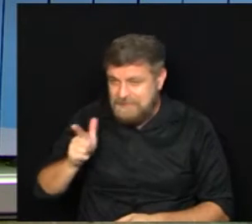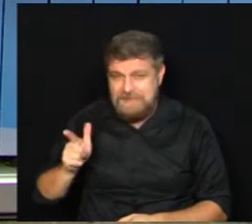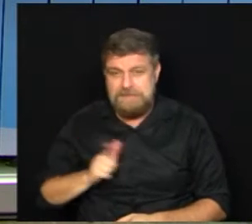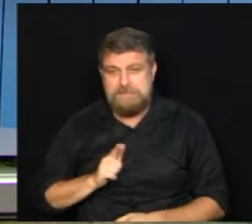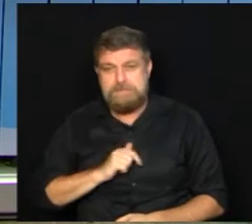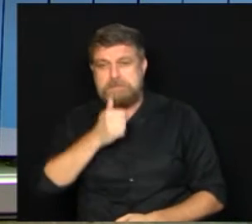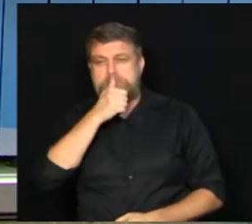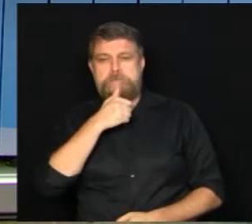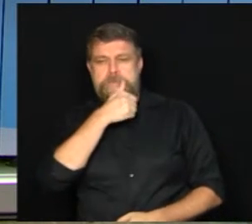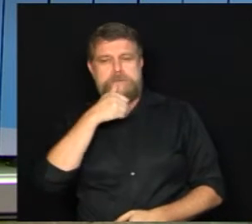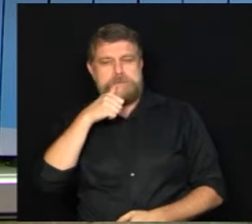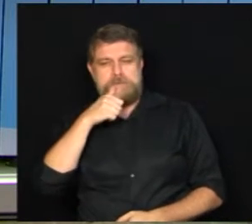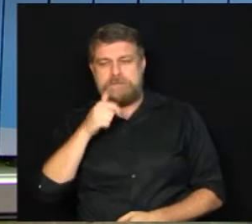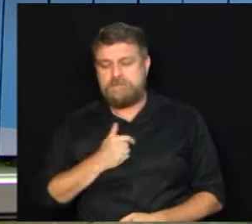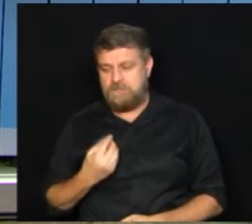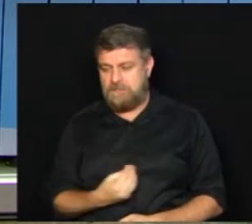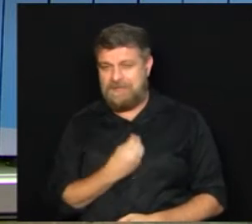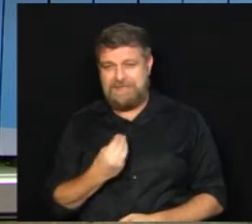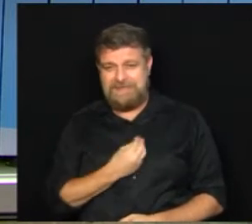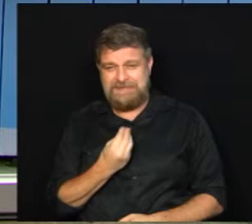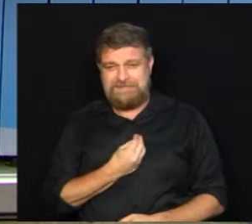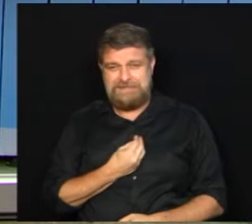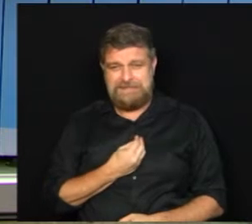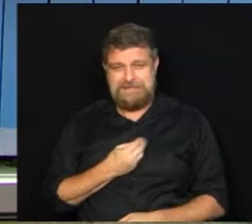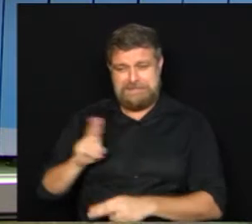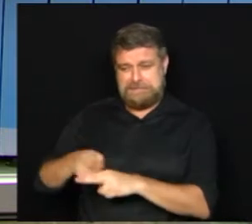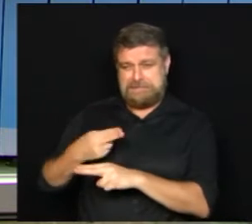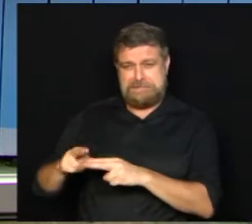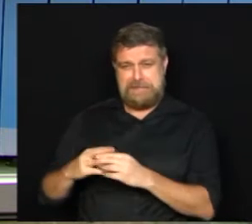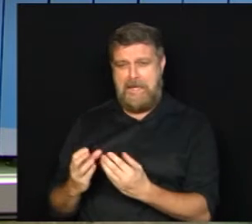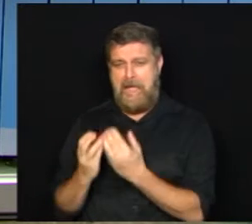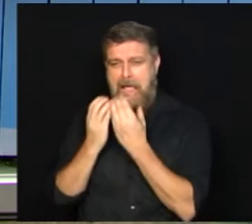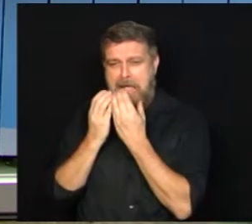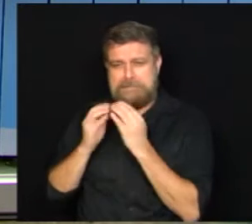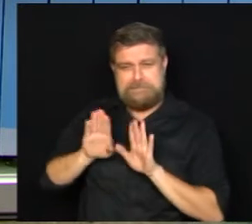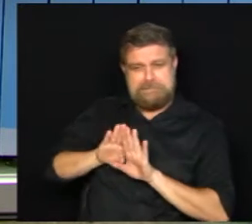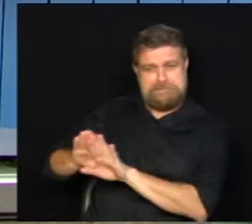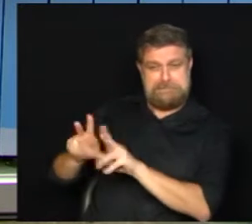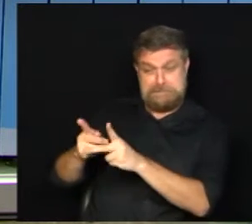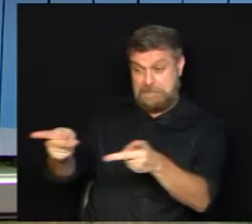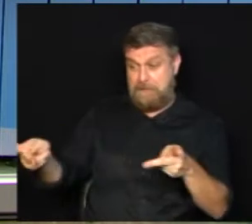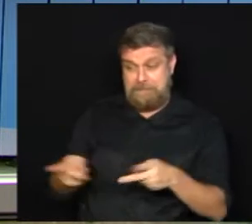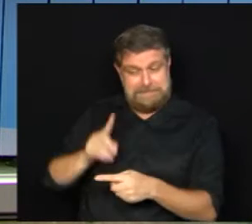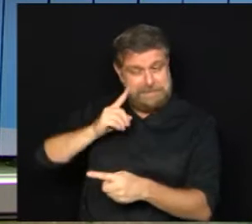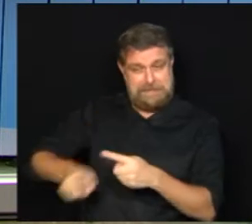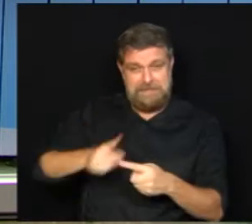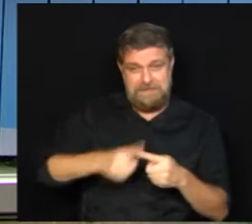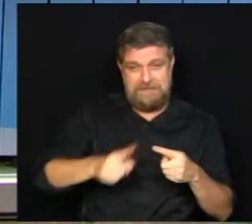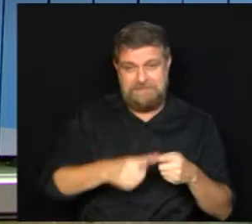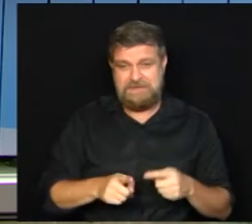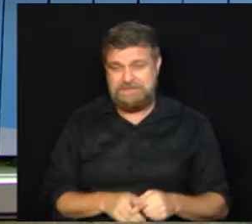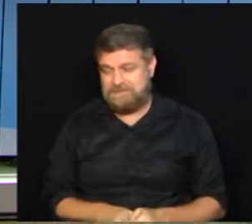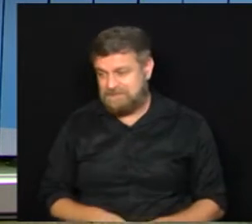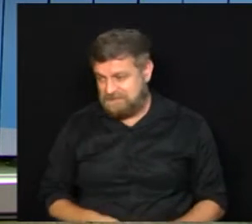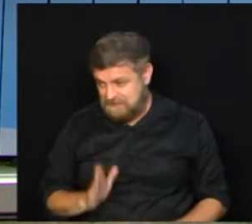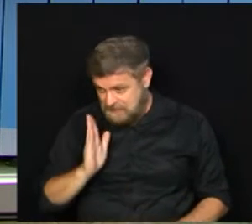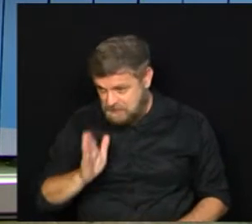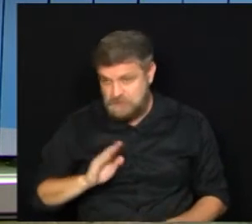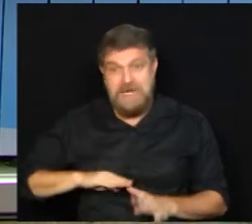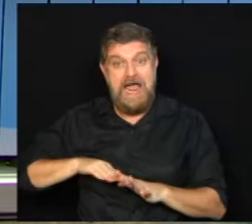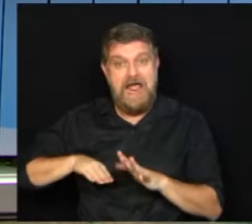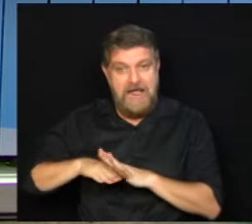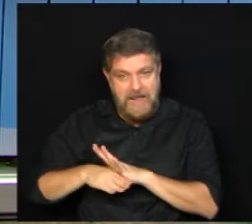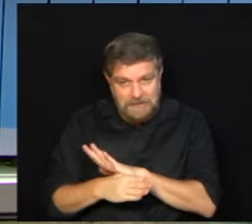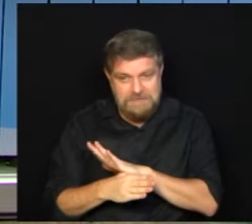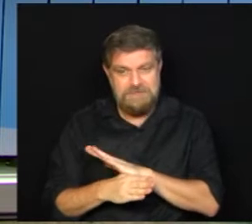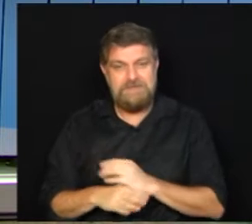abdicar de muita coisa na sua vida, então chocolate, hambúrguer, pizza, aqueles alimentos embutidos, você já está acostumada